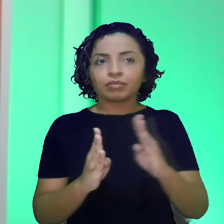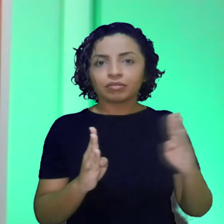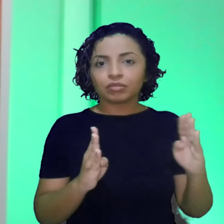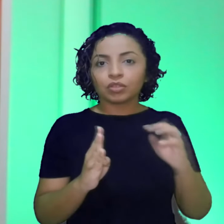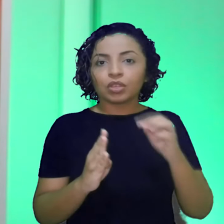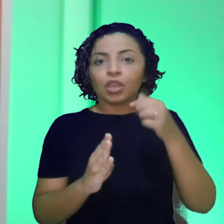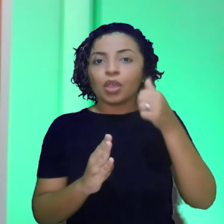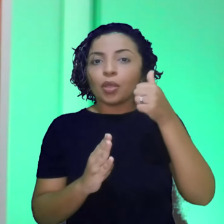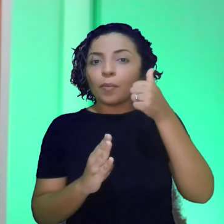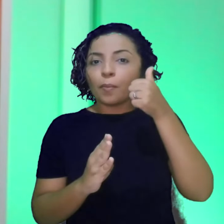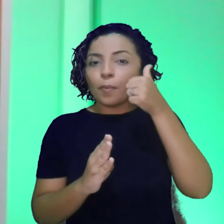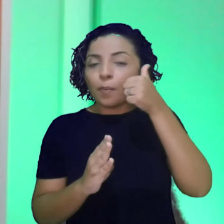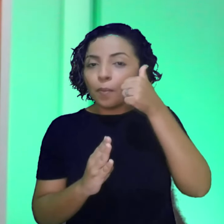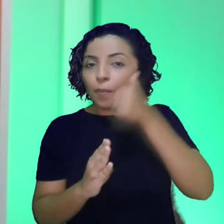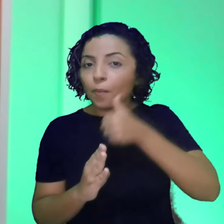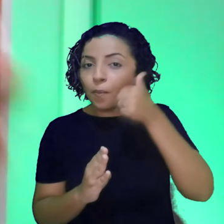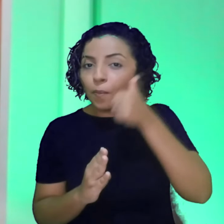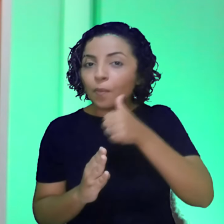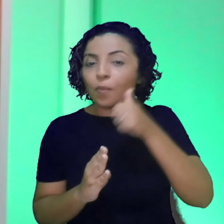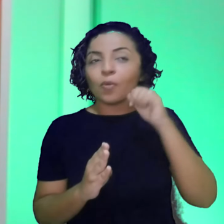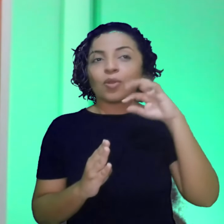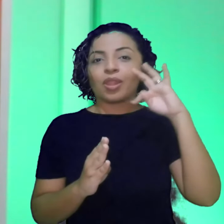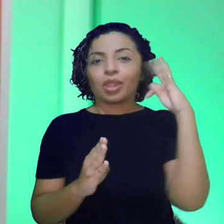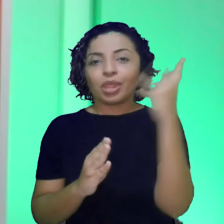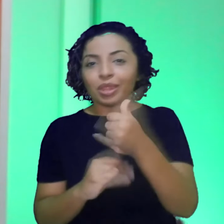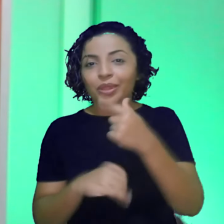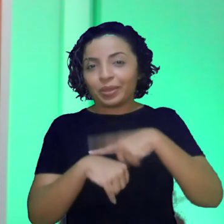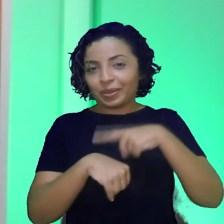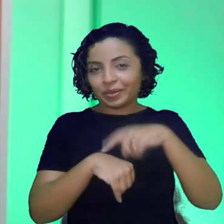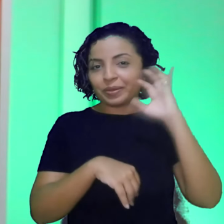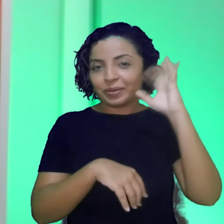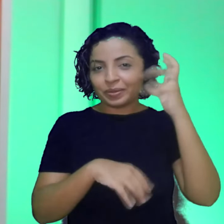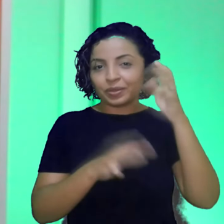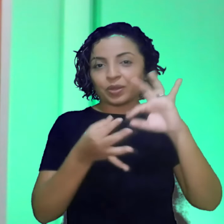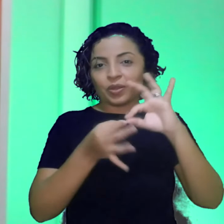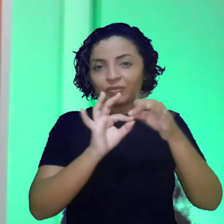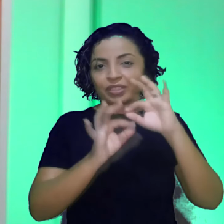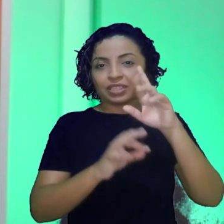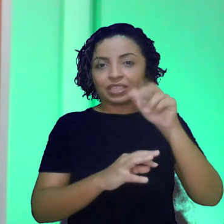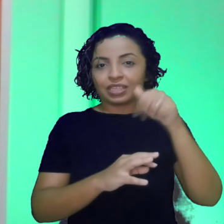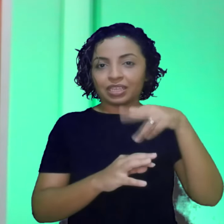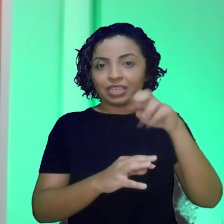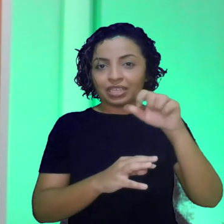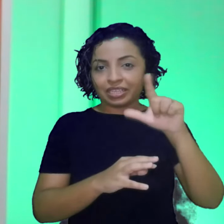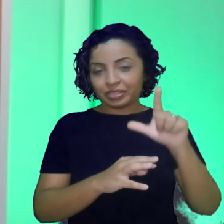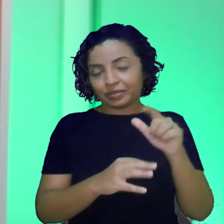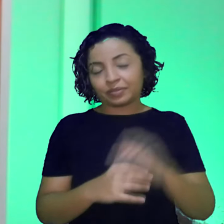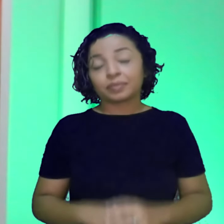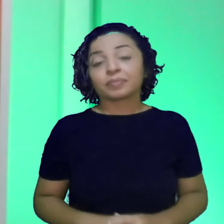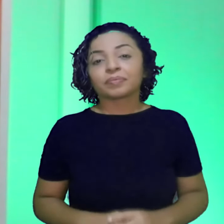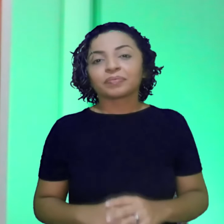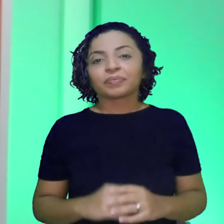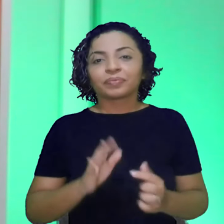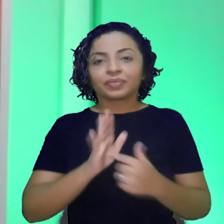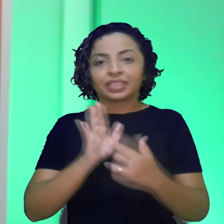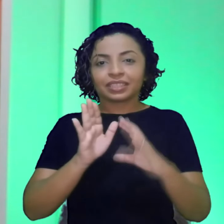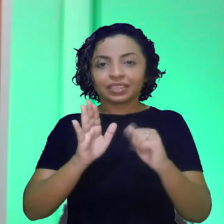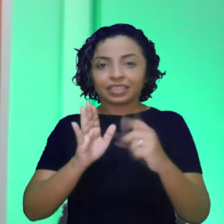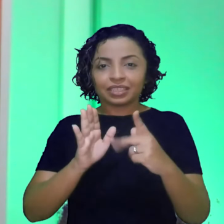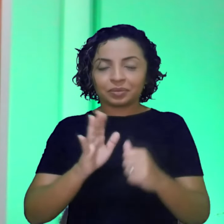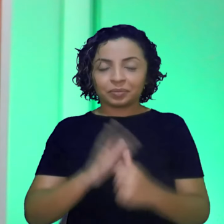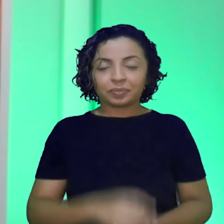Deixa aqui, Mulheres de Todos os Tempos, lançado aqui pela Oficina Raquel. E deixa eu abrir aqui esse para mostrar a capa